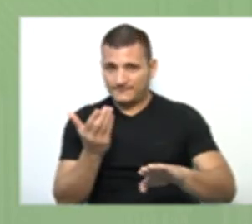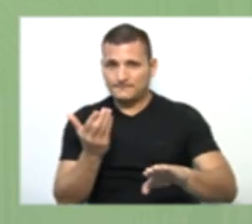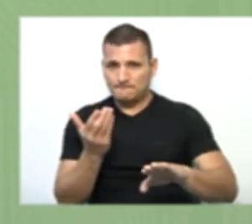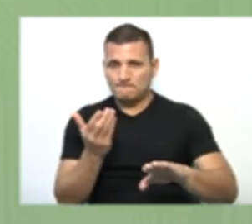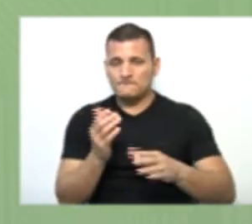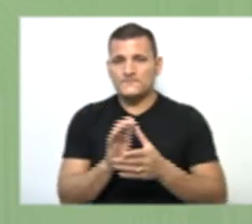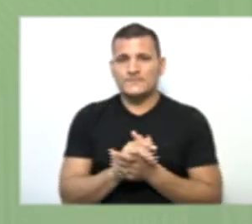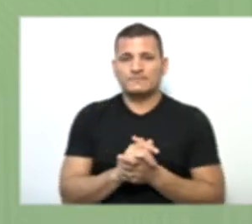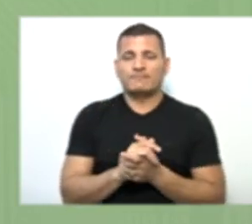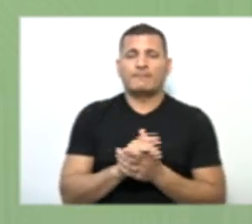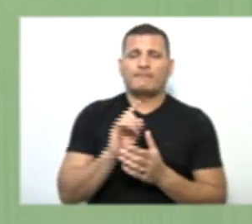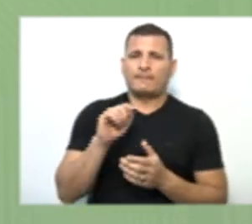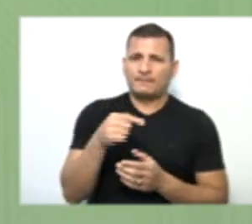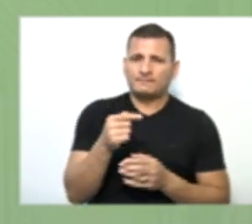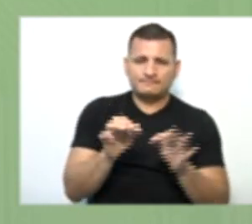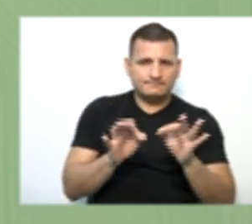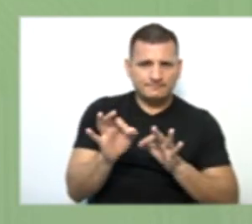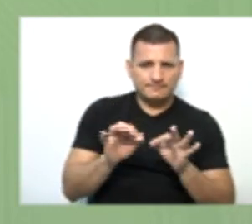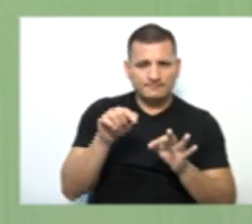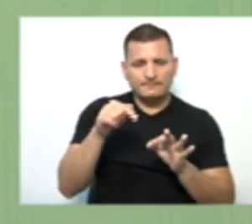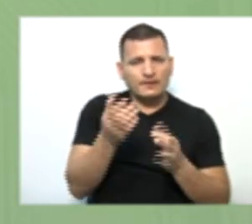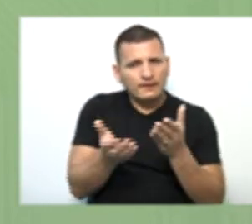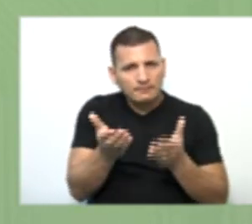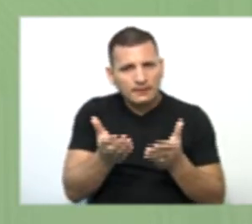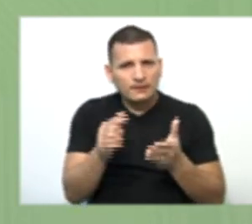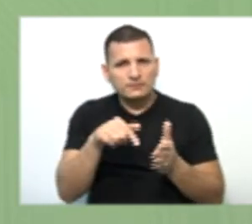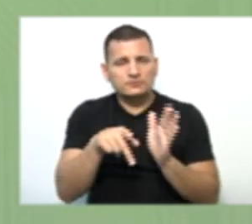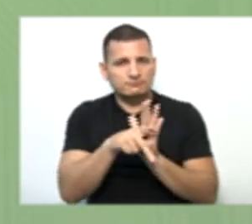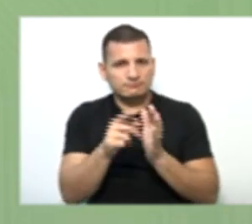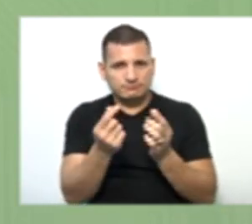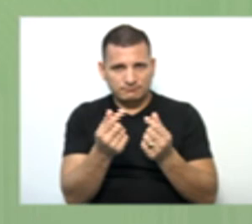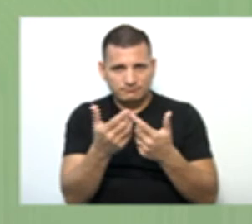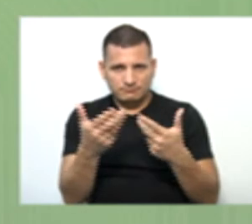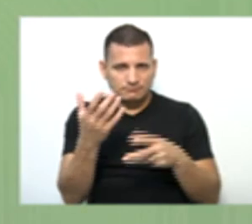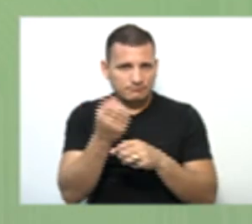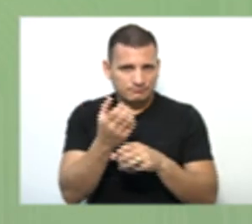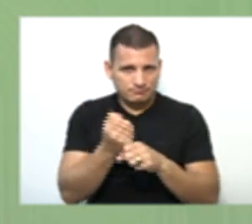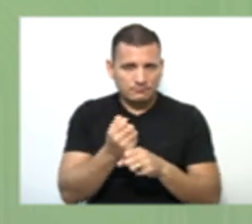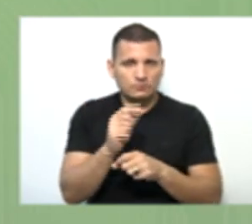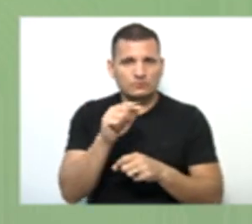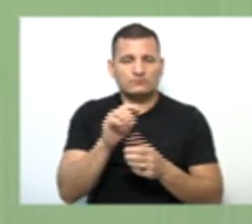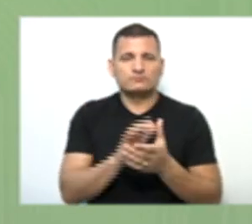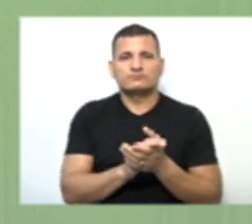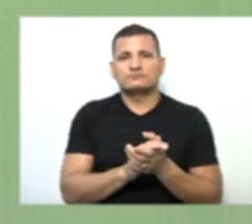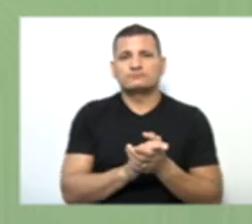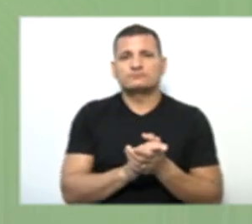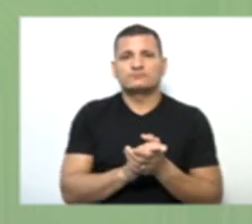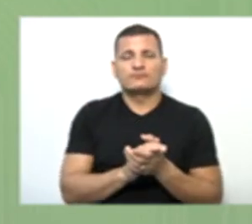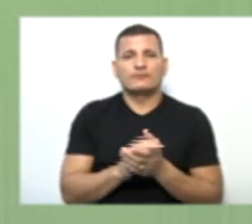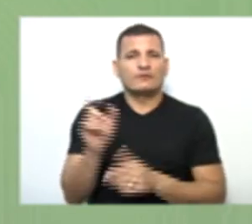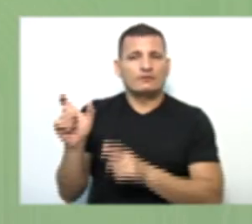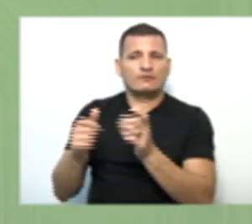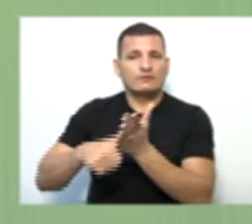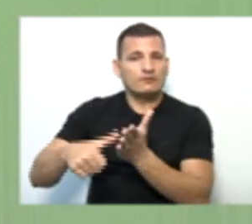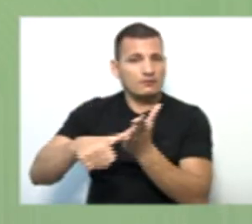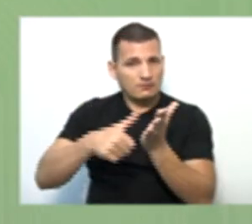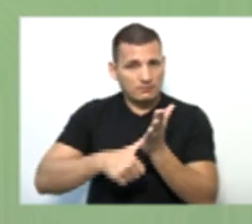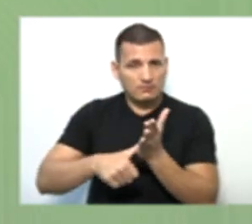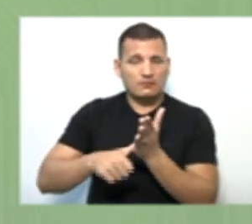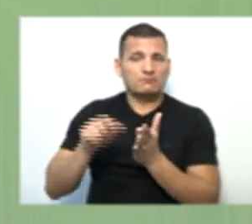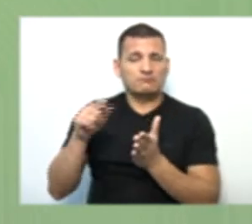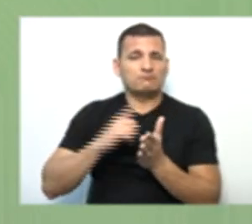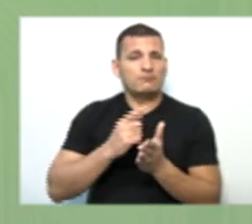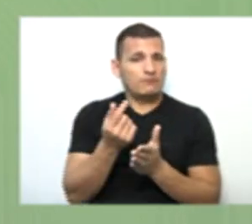elaborar o balanço patrimonial, conseguir distinguir o que é crédito dos associados, né, valores que se tem